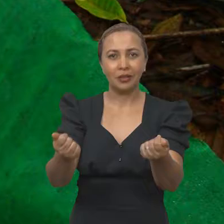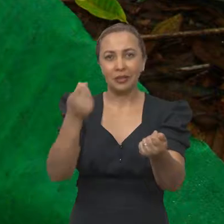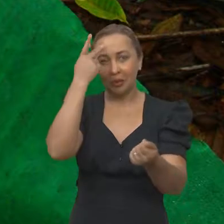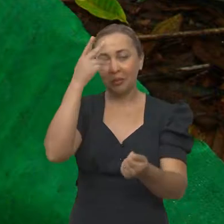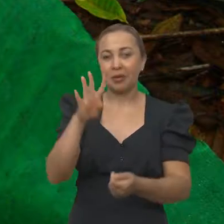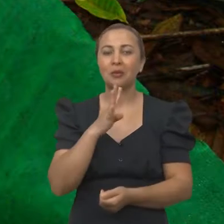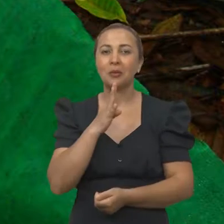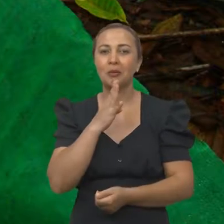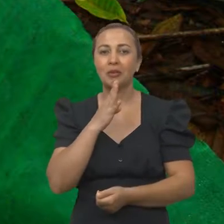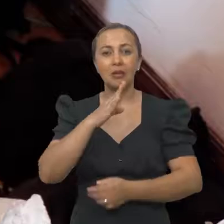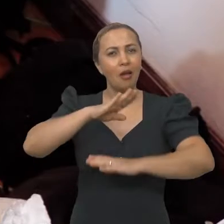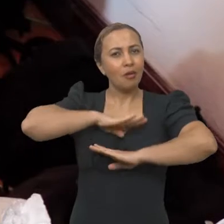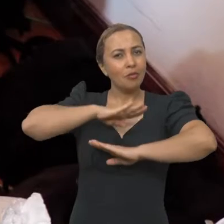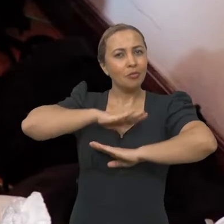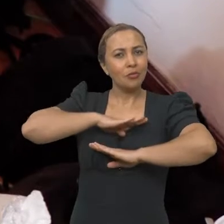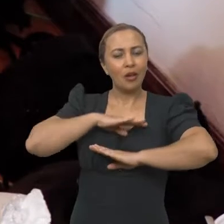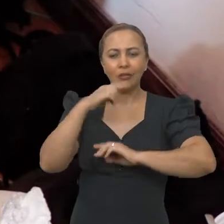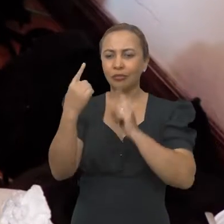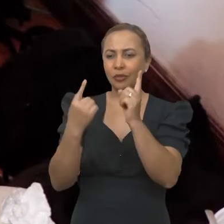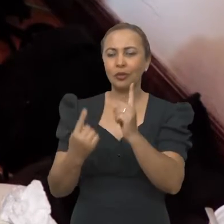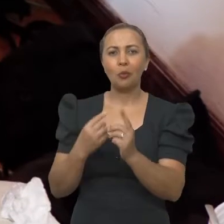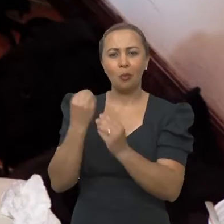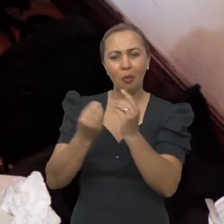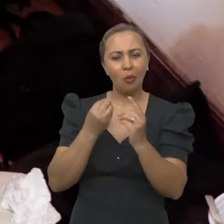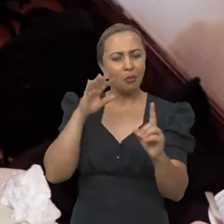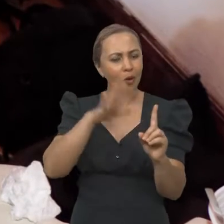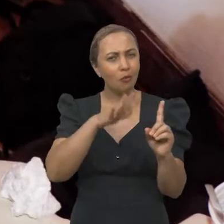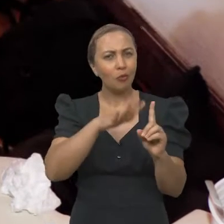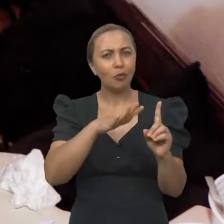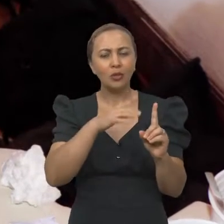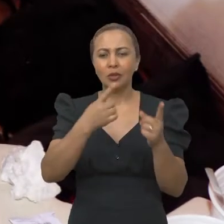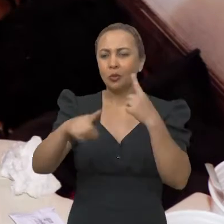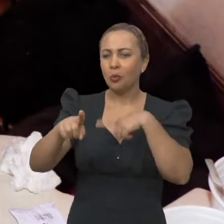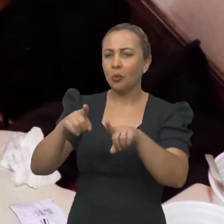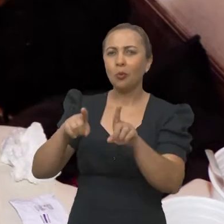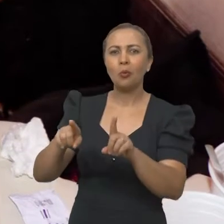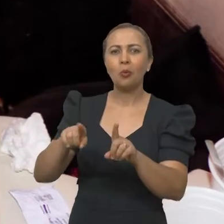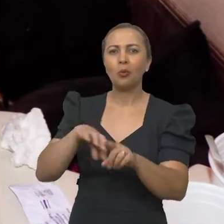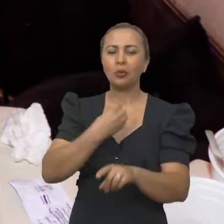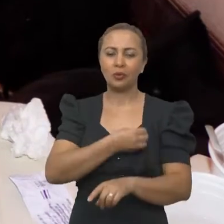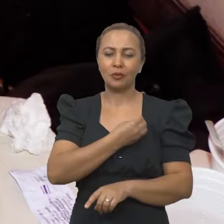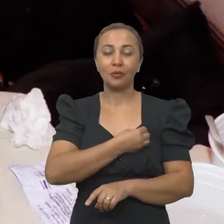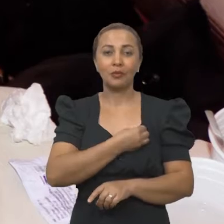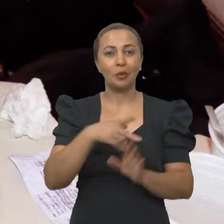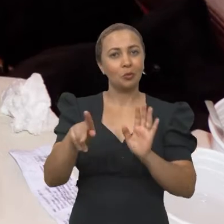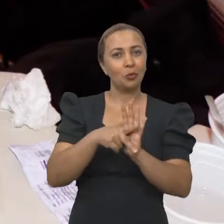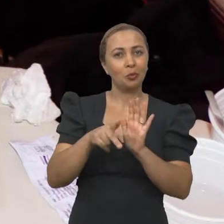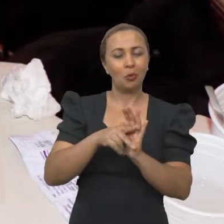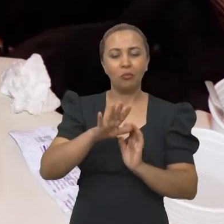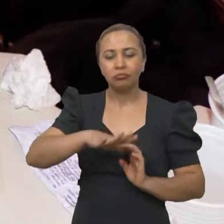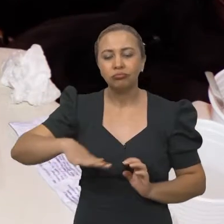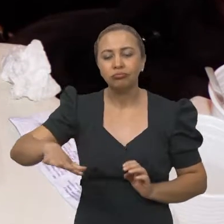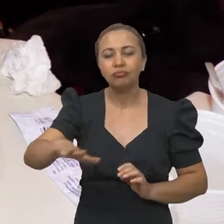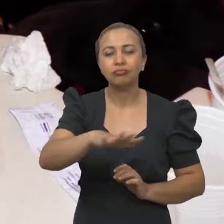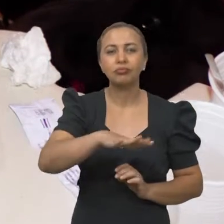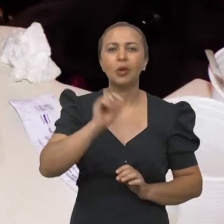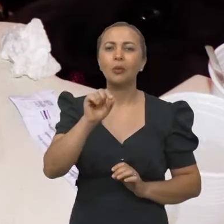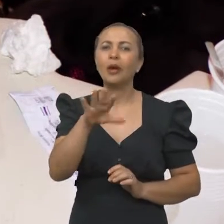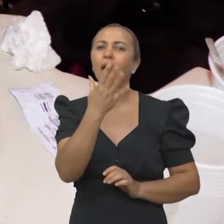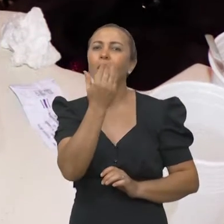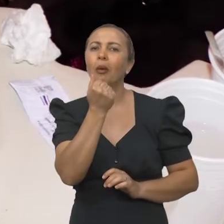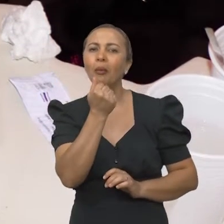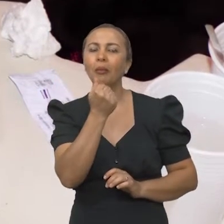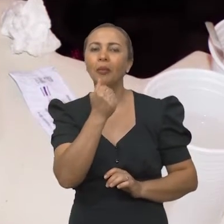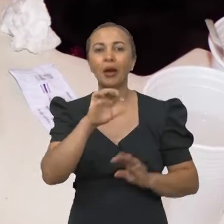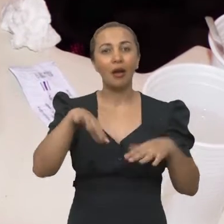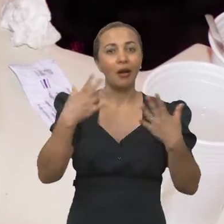natureza, para conhecer o comportamento dela, como ela interage com os outros seres vivos, com o seu próprio ambiente, o que